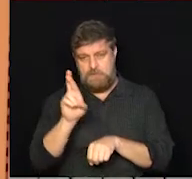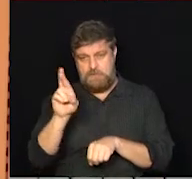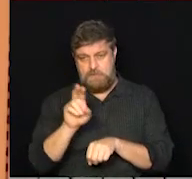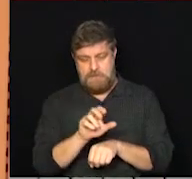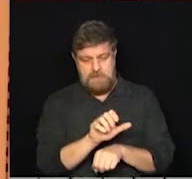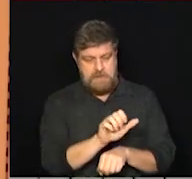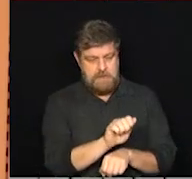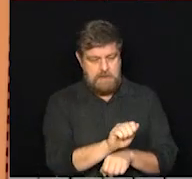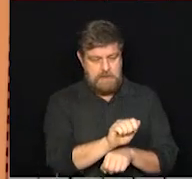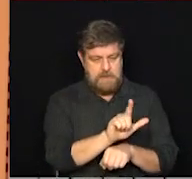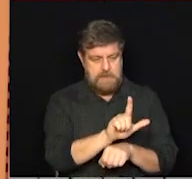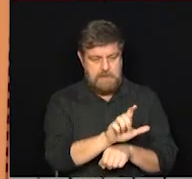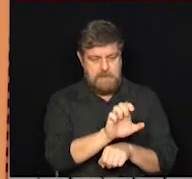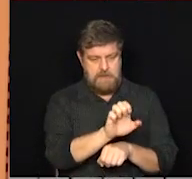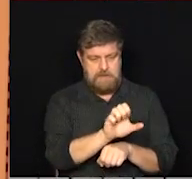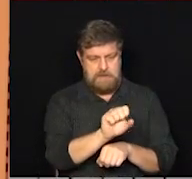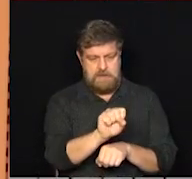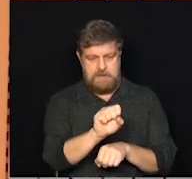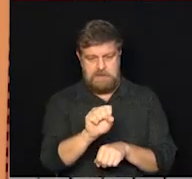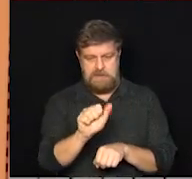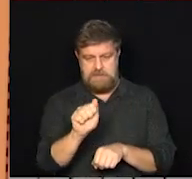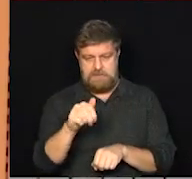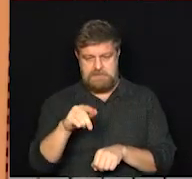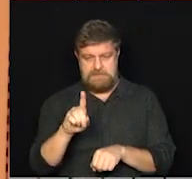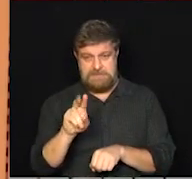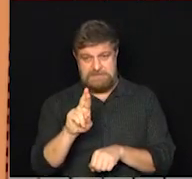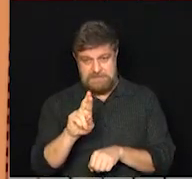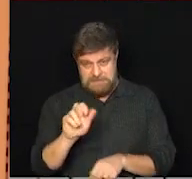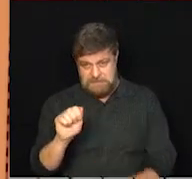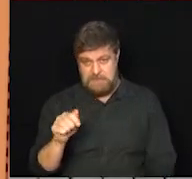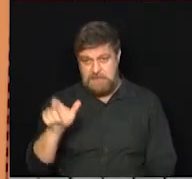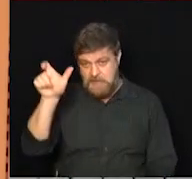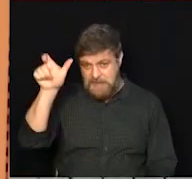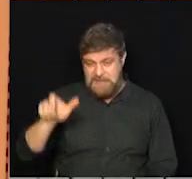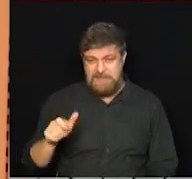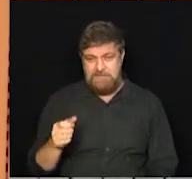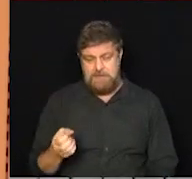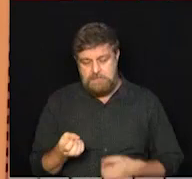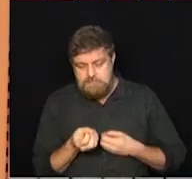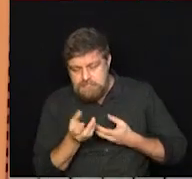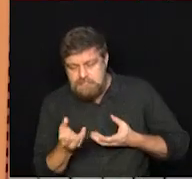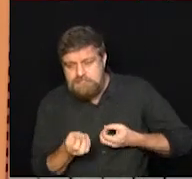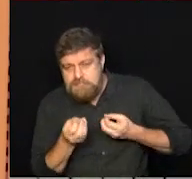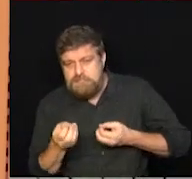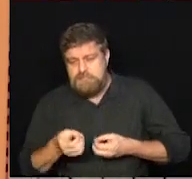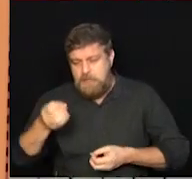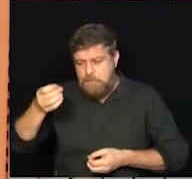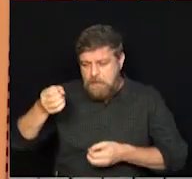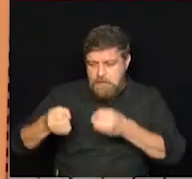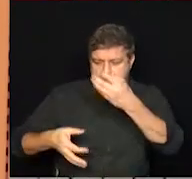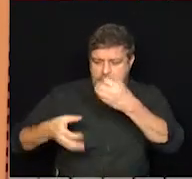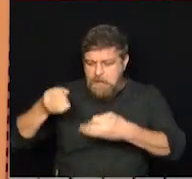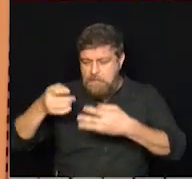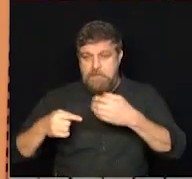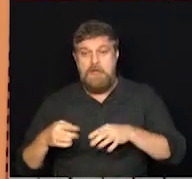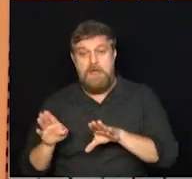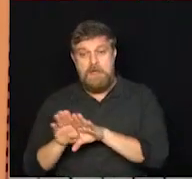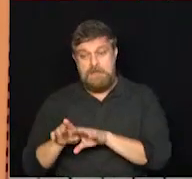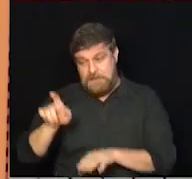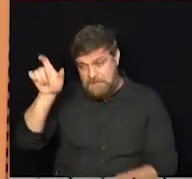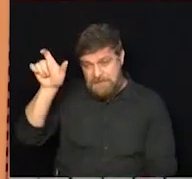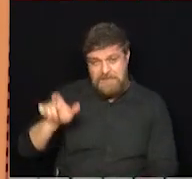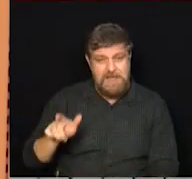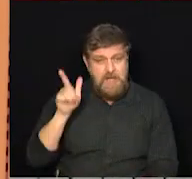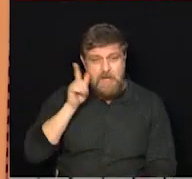Ribeiro para que ela faça a exposição e posso inclusive